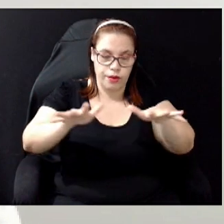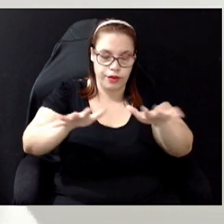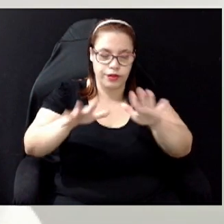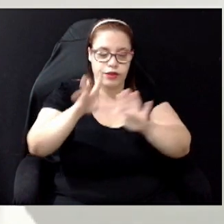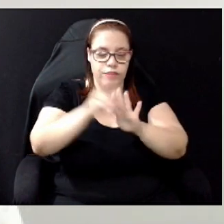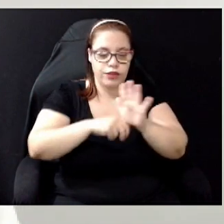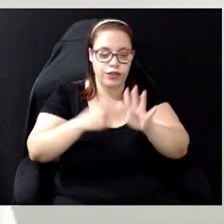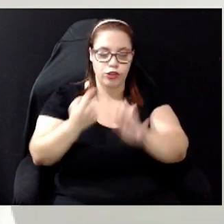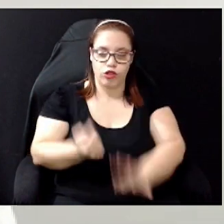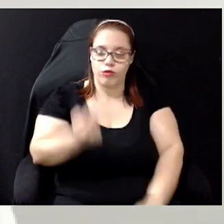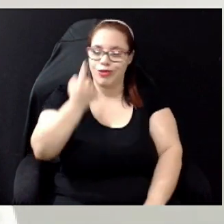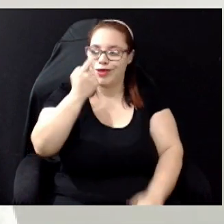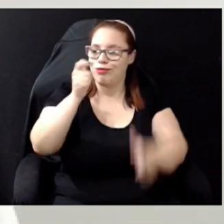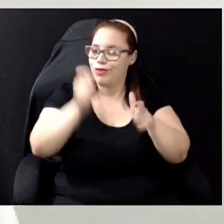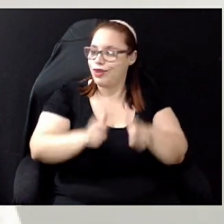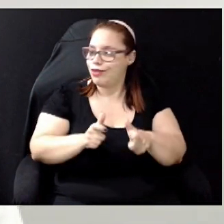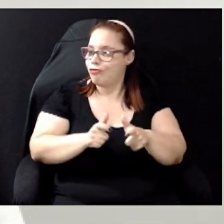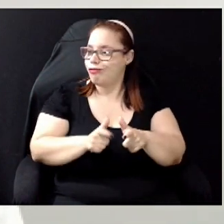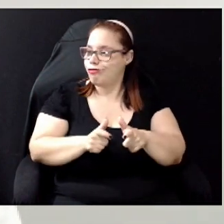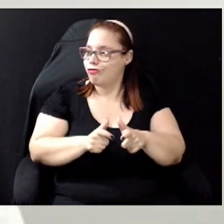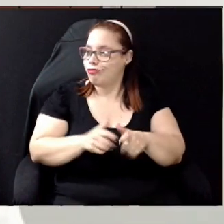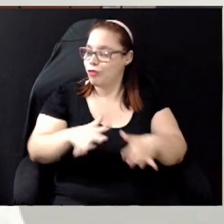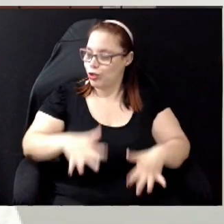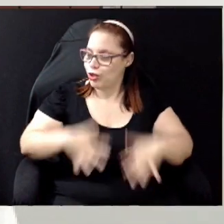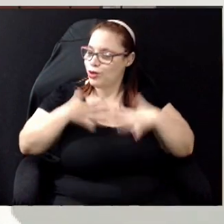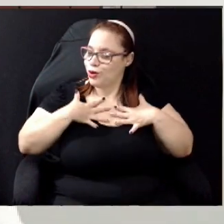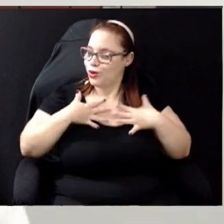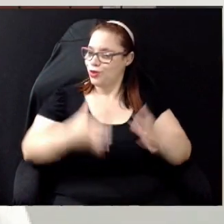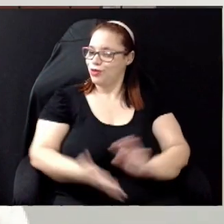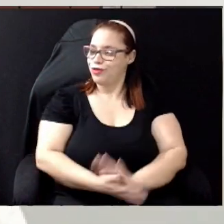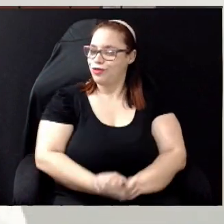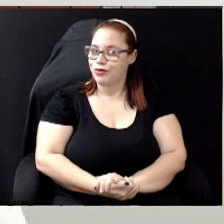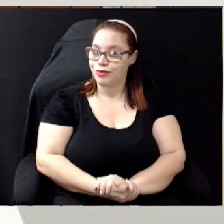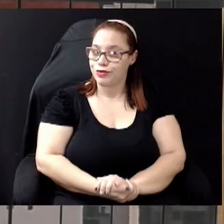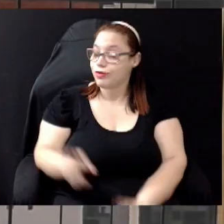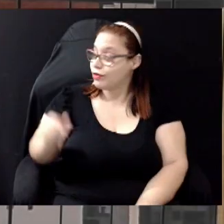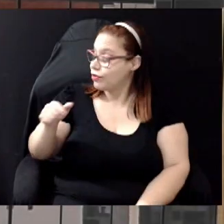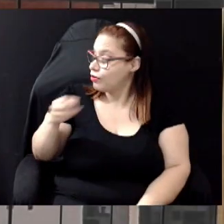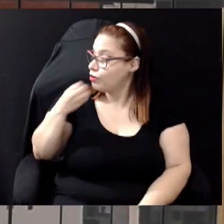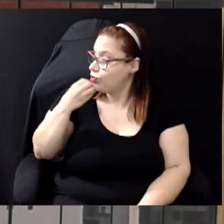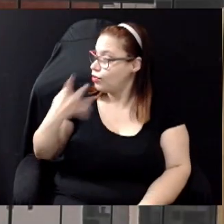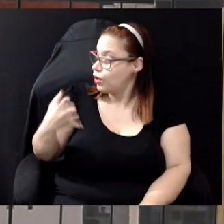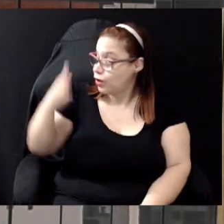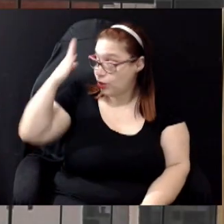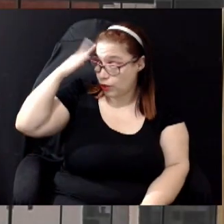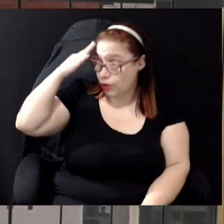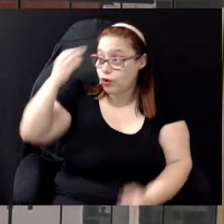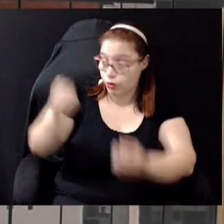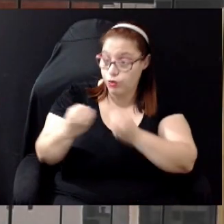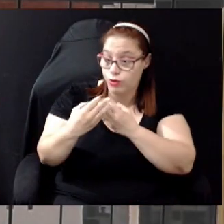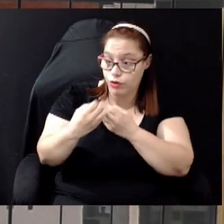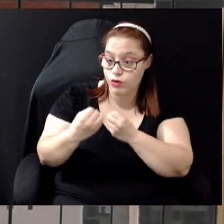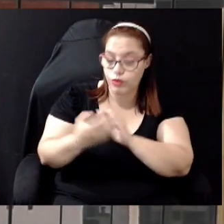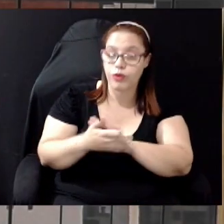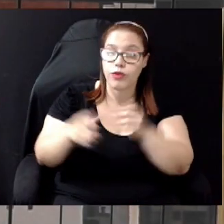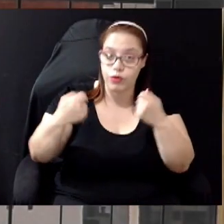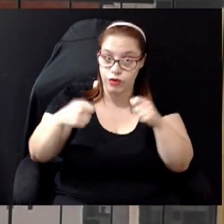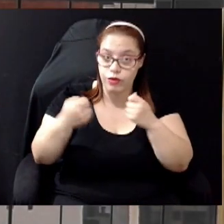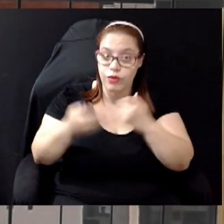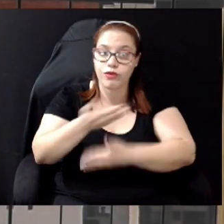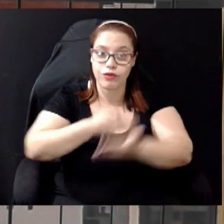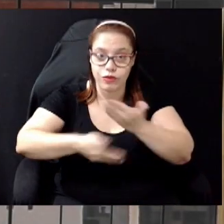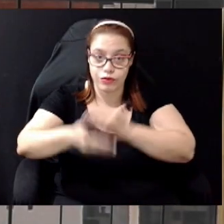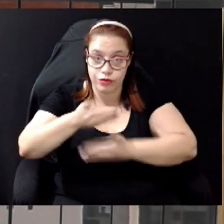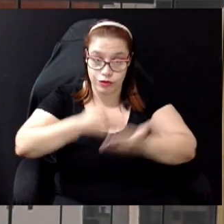cidade campeã, primeiro lugar. Então, isso muito nos orgulha. Pois é, muito bom saber dessas informações, a gente